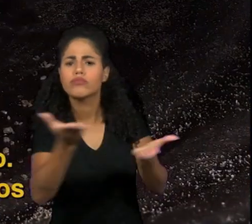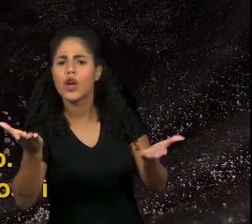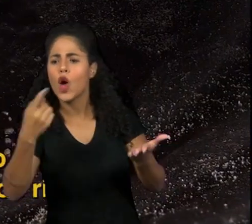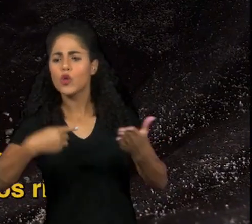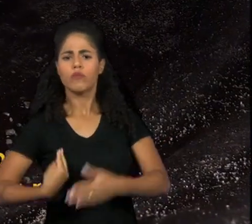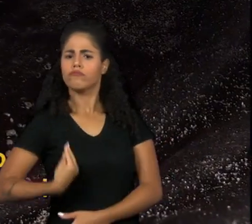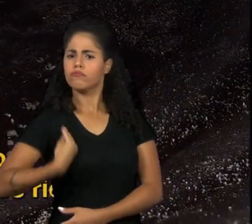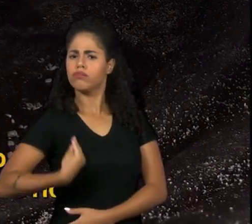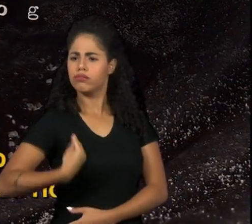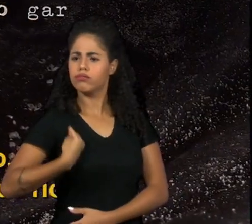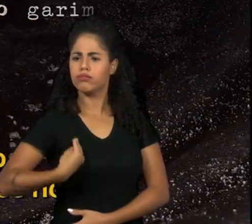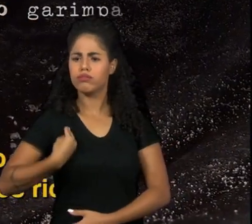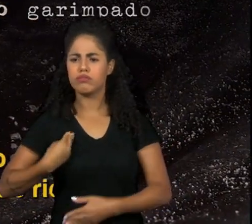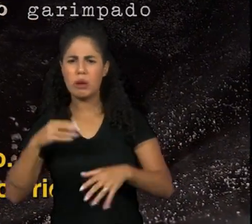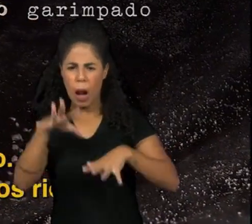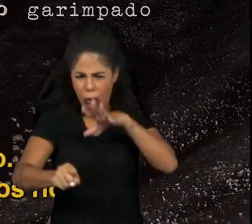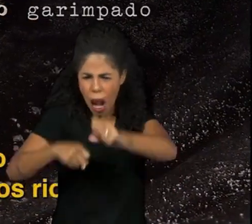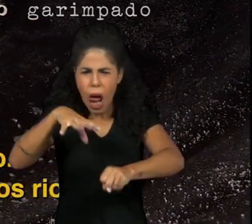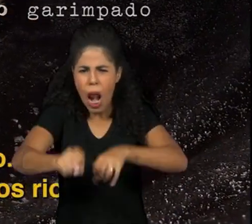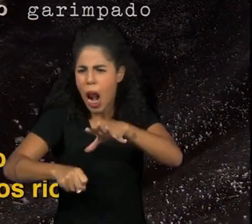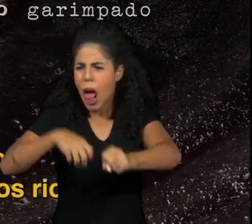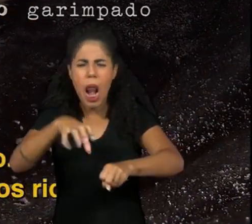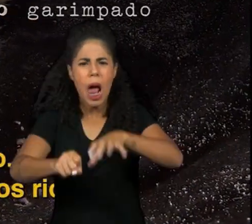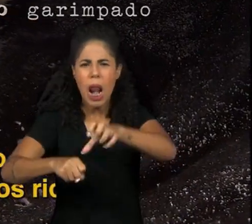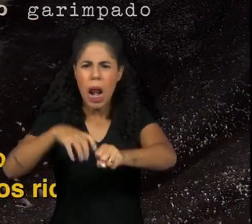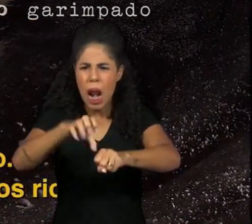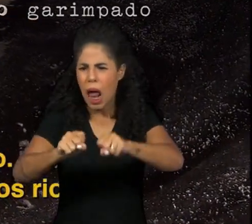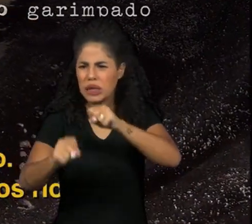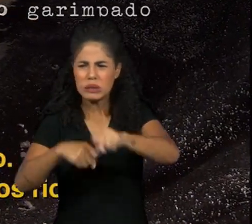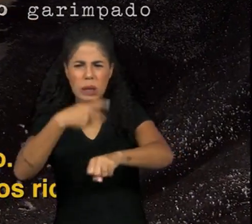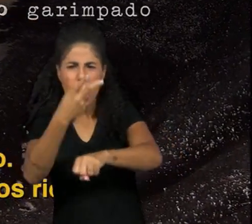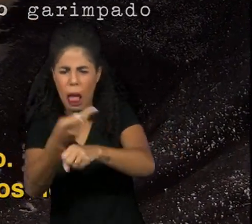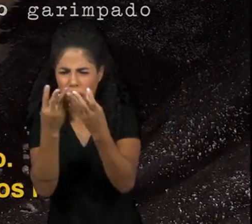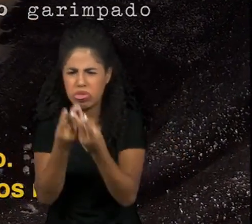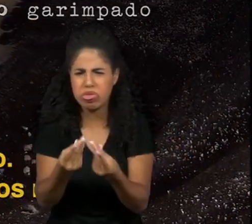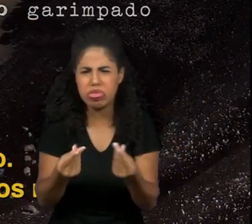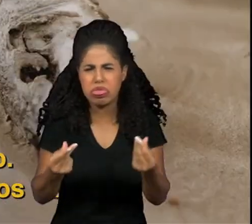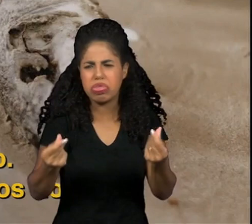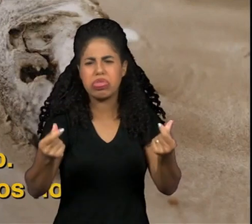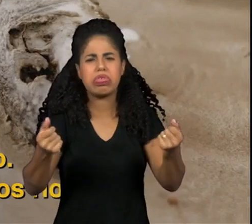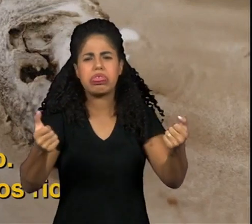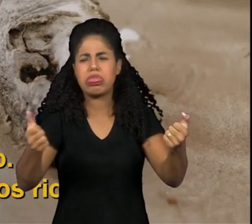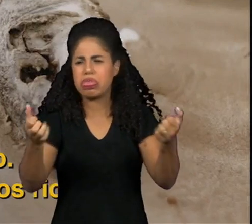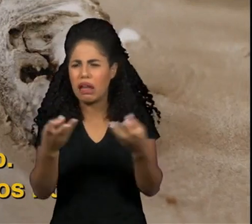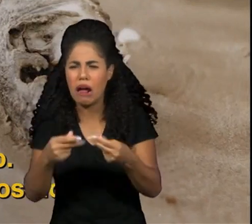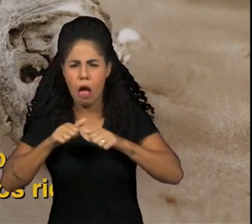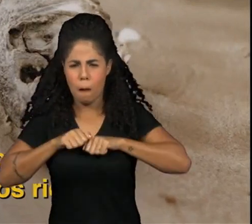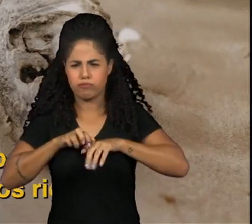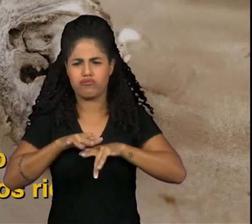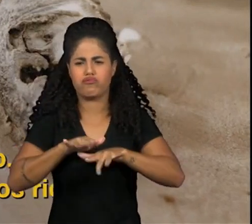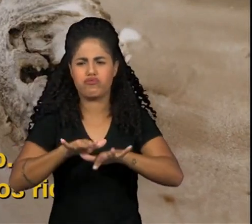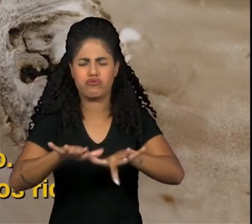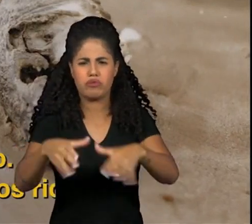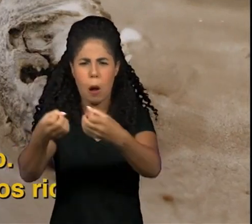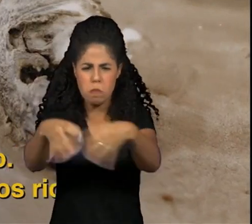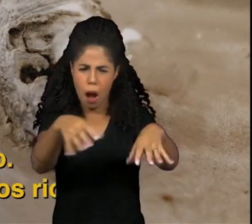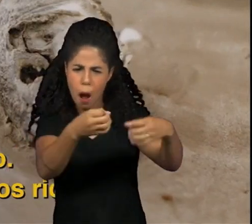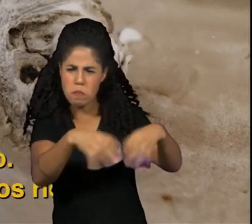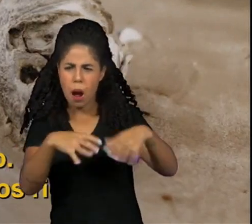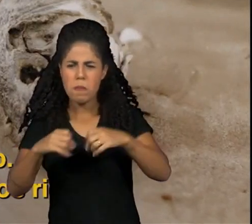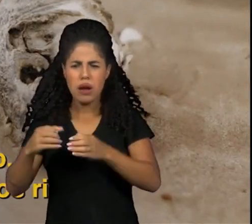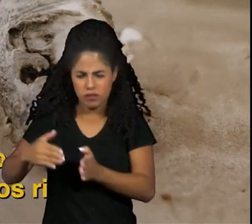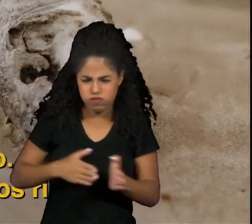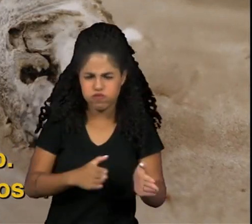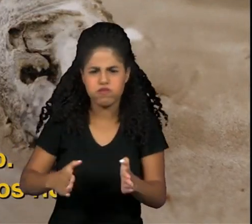ele denuncia o uso do mercúrio, que contamina os rios amazônicos, afeta os animais, destrói a floresta